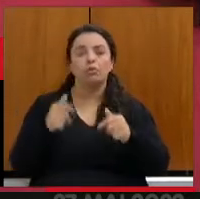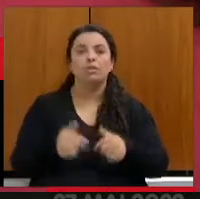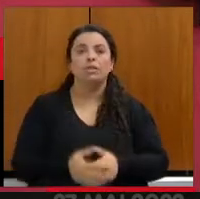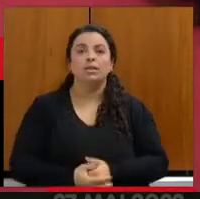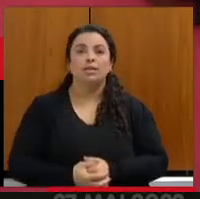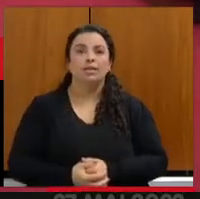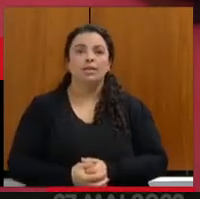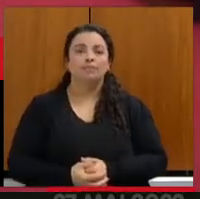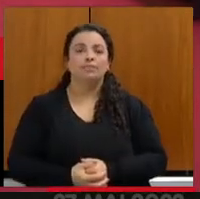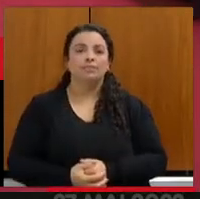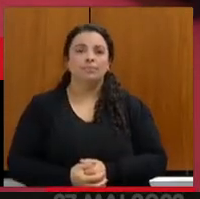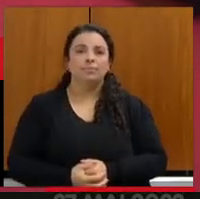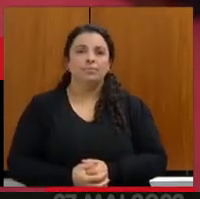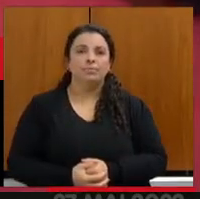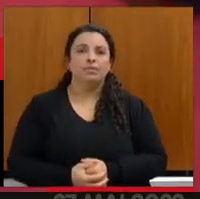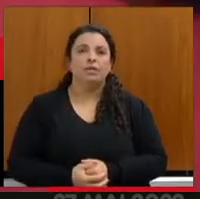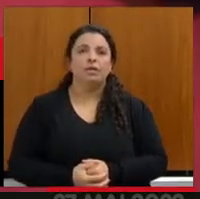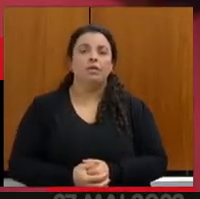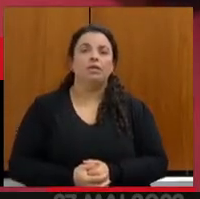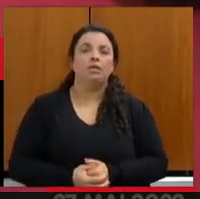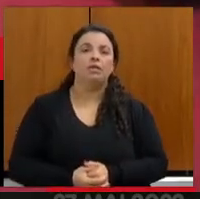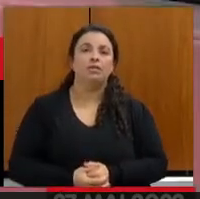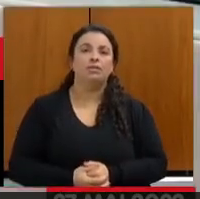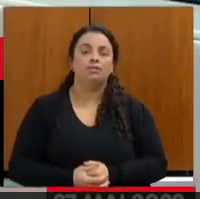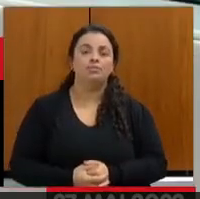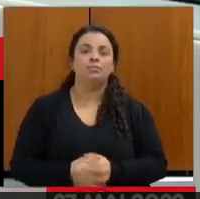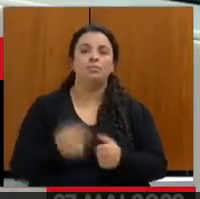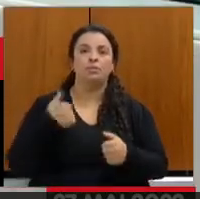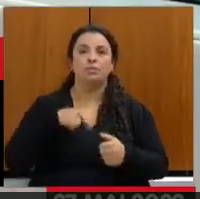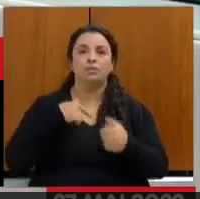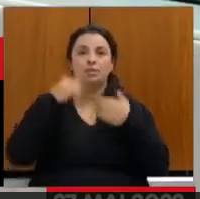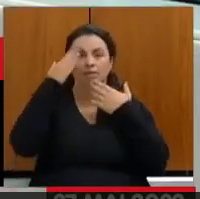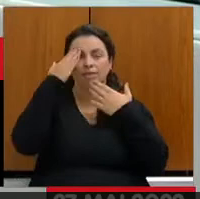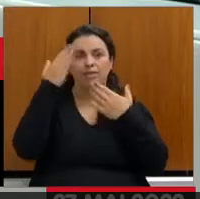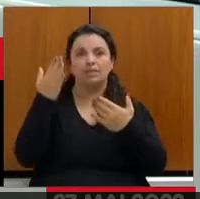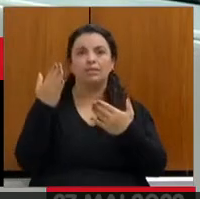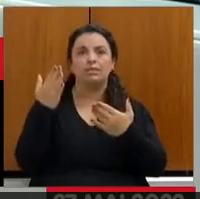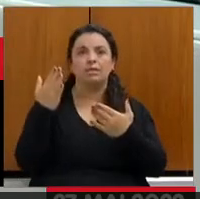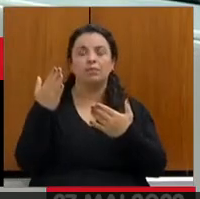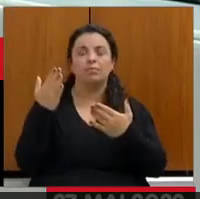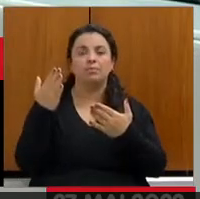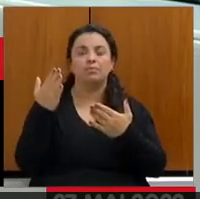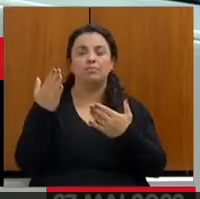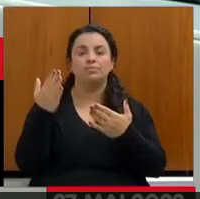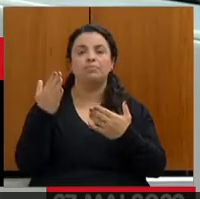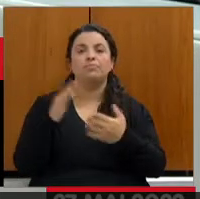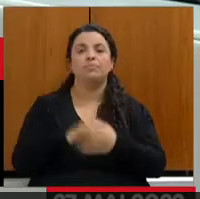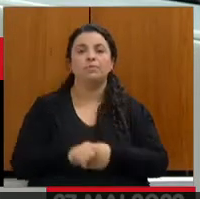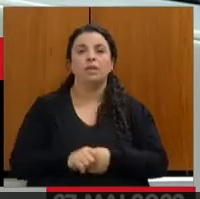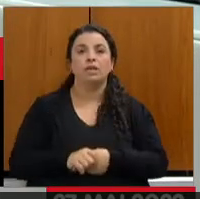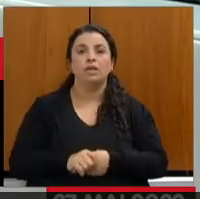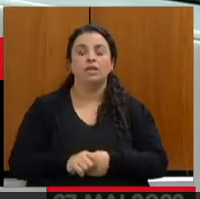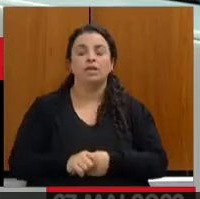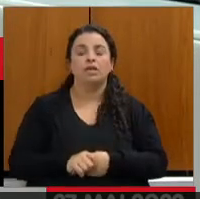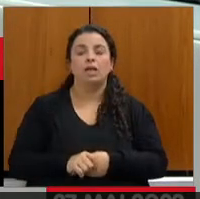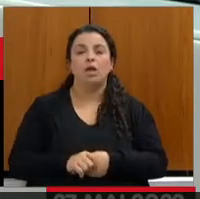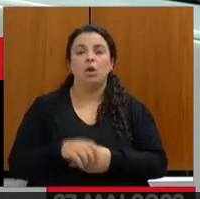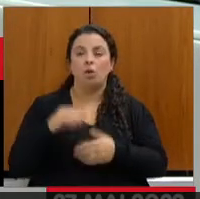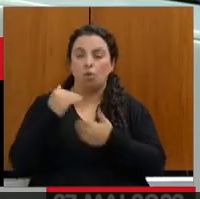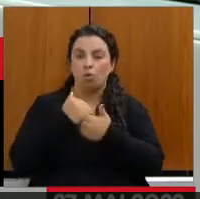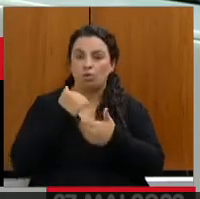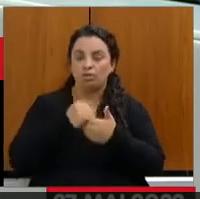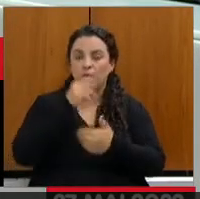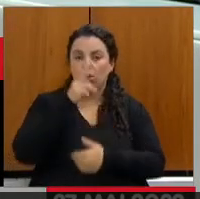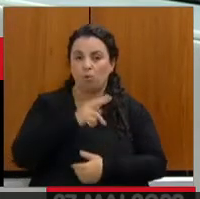a nossa agradecemos edivirges seguindo Inclusive a orientação do Papa Francisco à colhemos nossos filhos